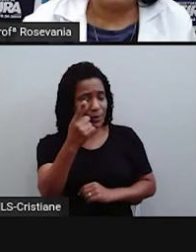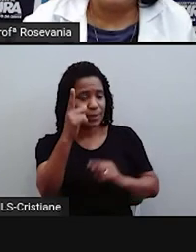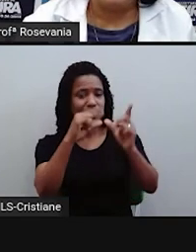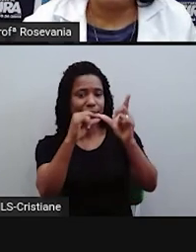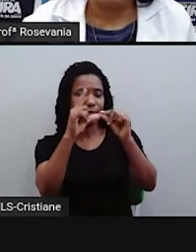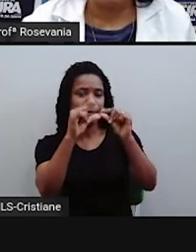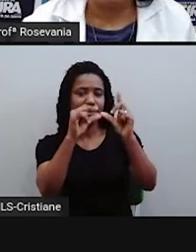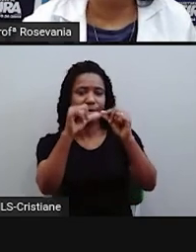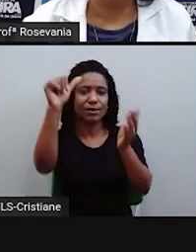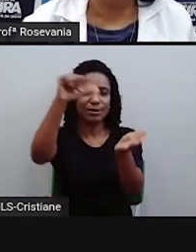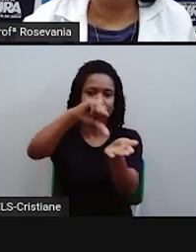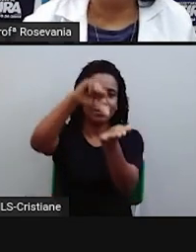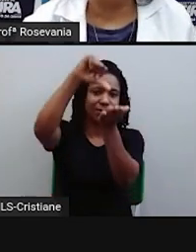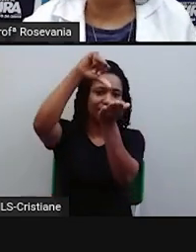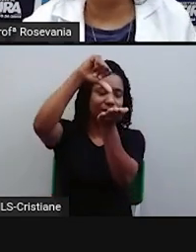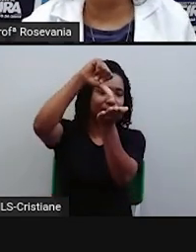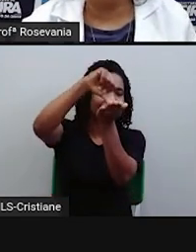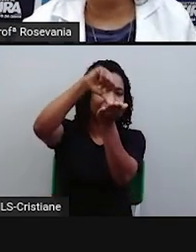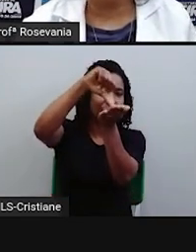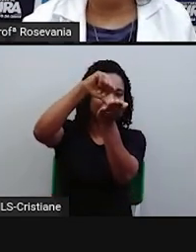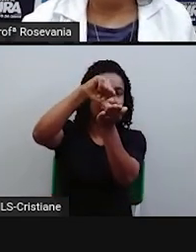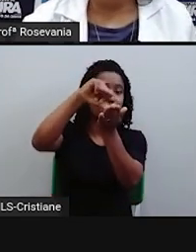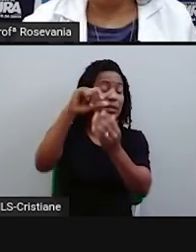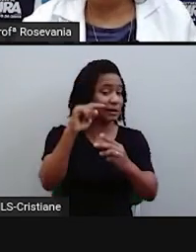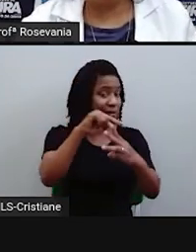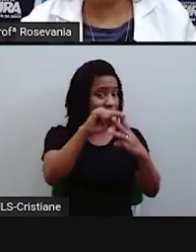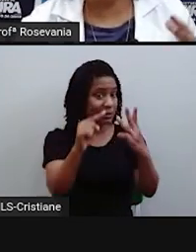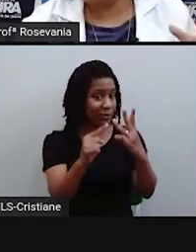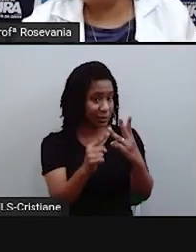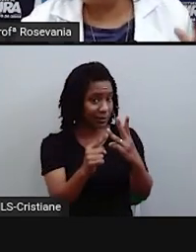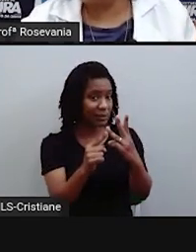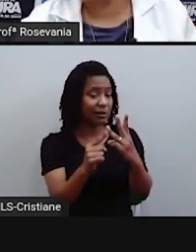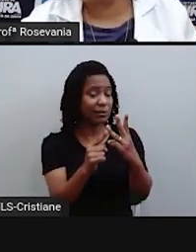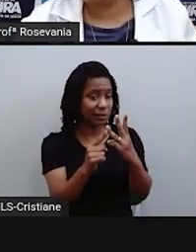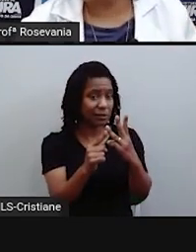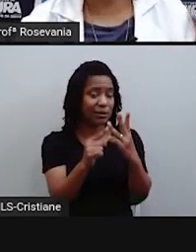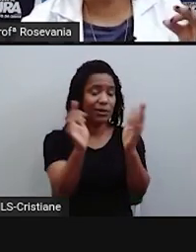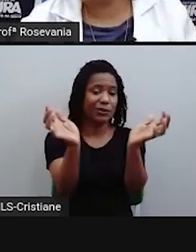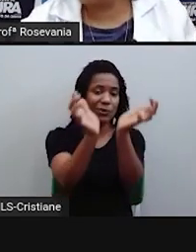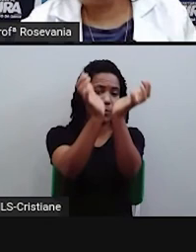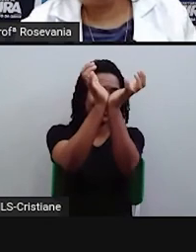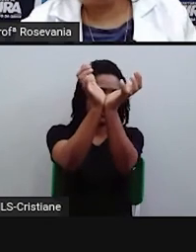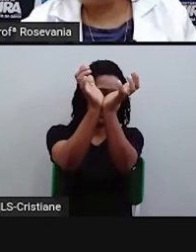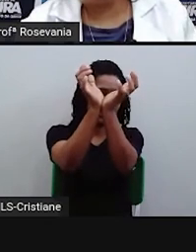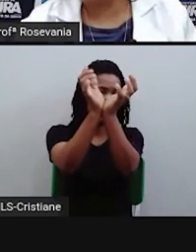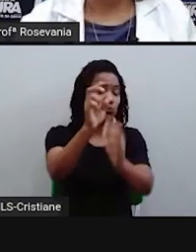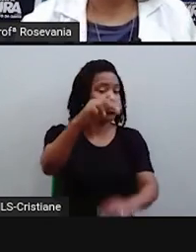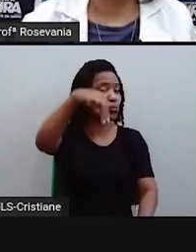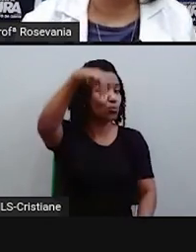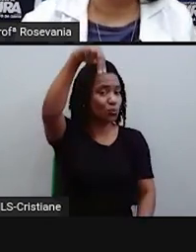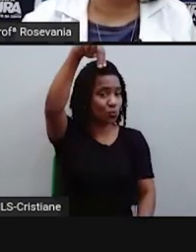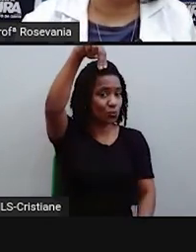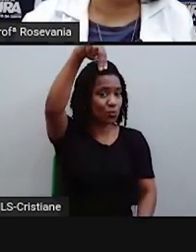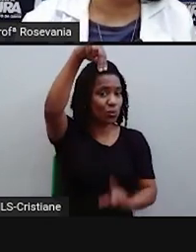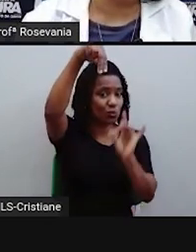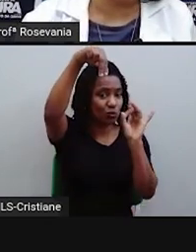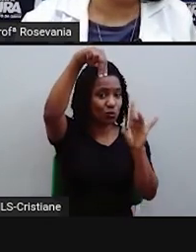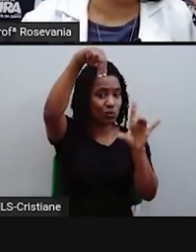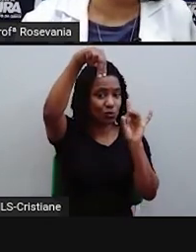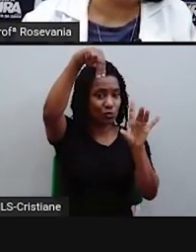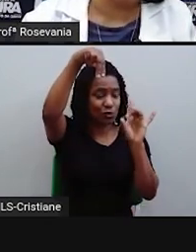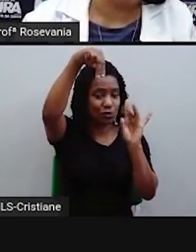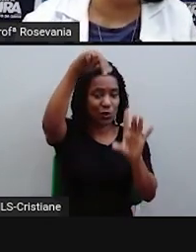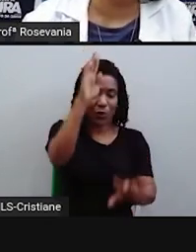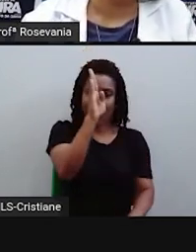vou achar ela nessas constelações de Ursa Maior, Ursa Menor e a Cassiopeia, só vou achar no hemisfério norte. Assim também